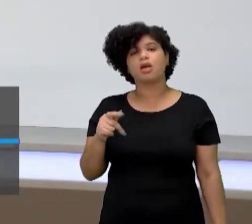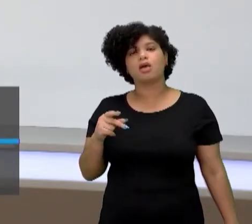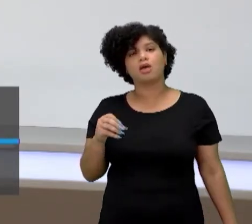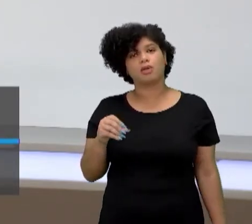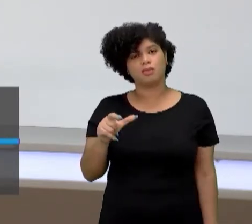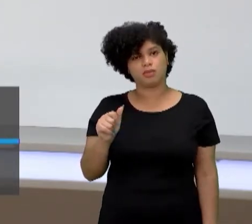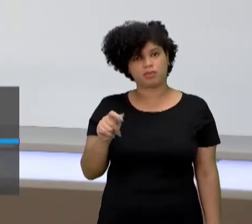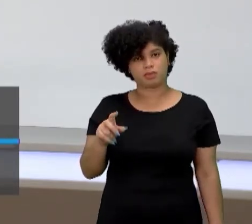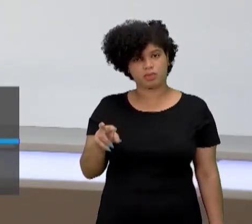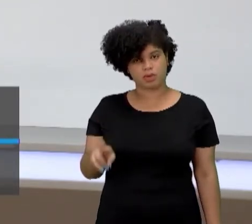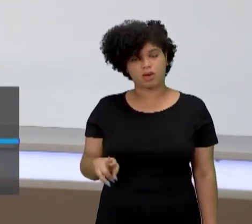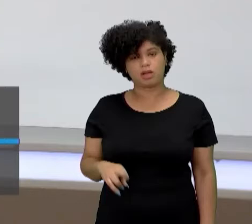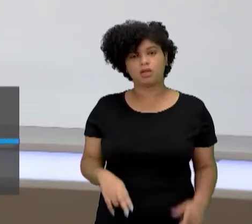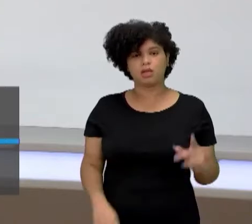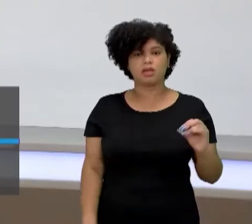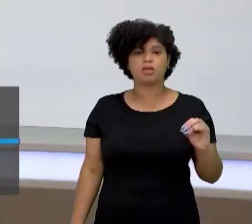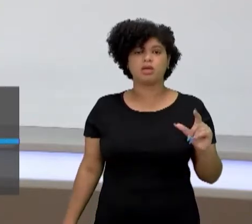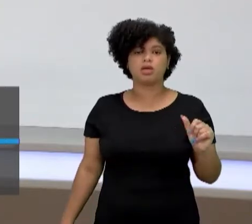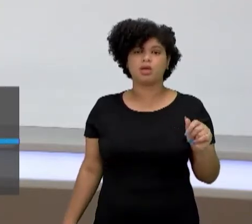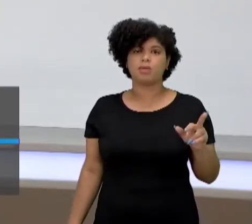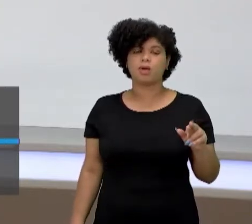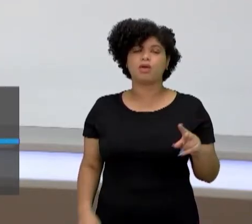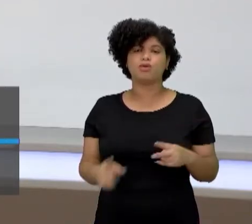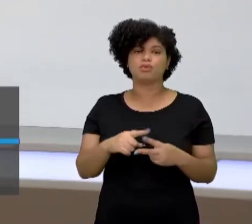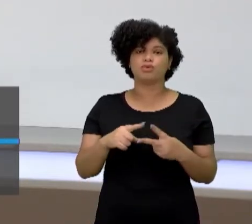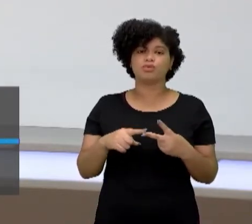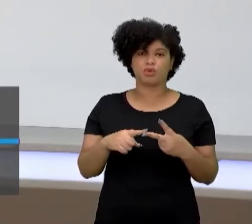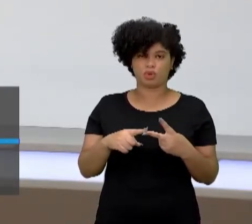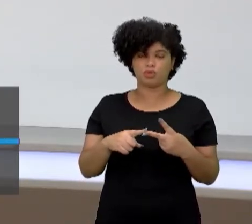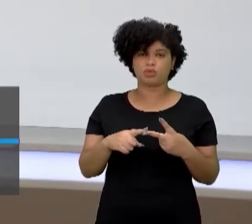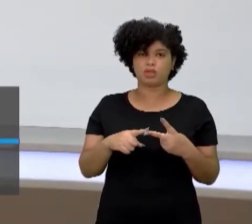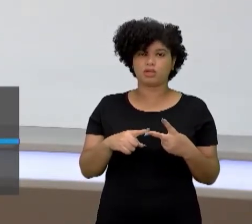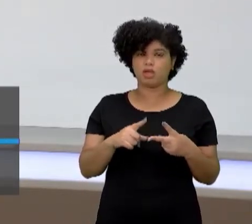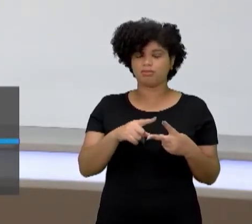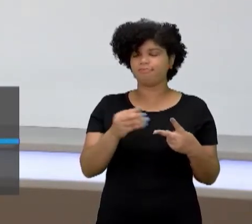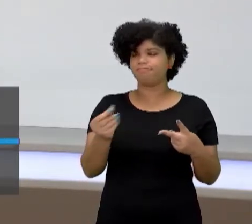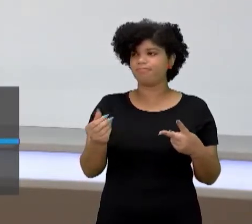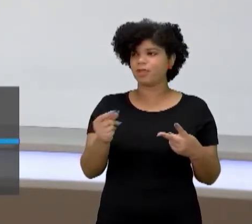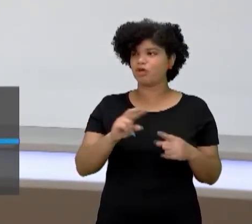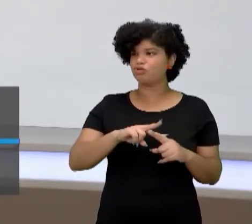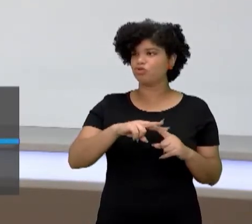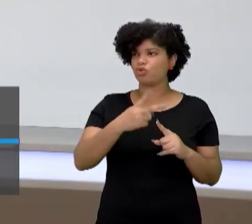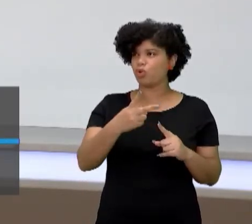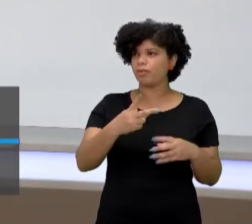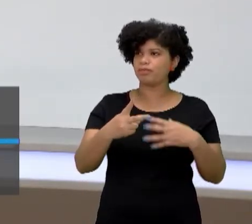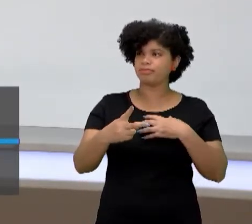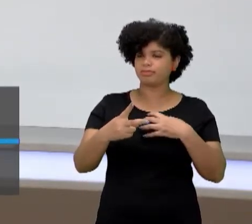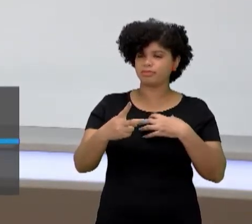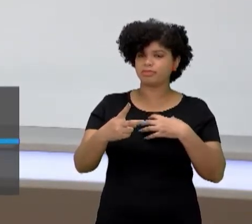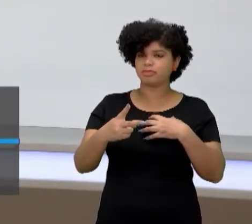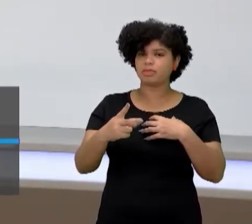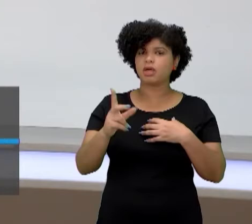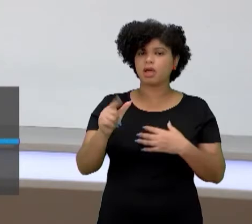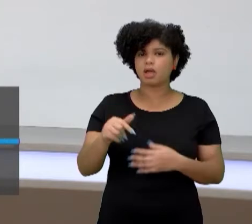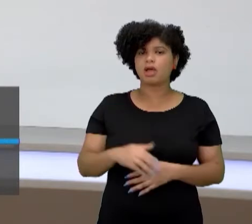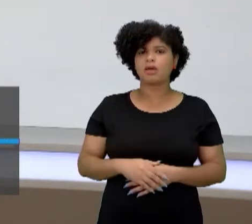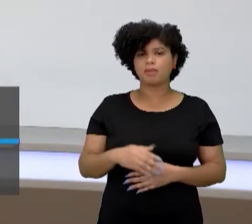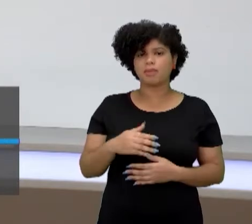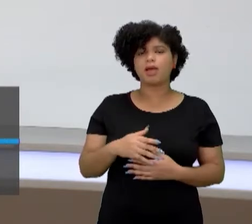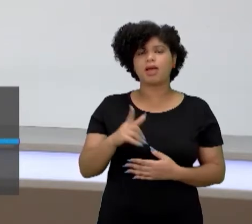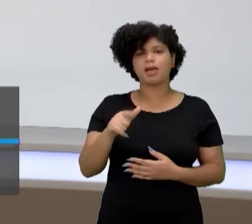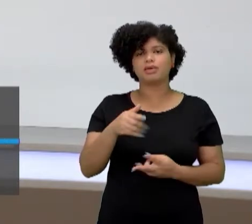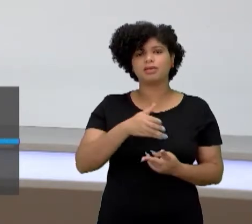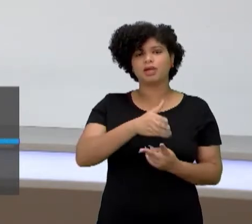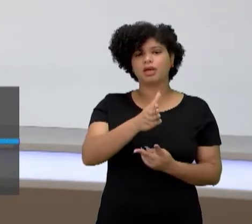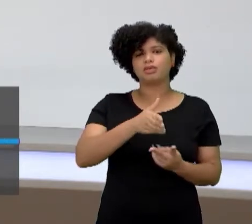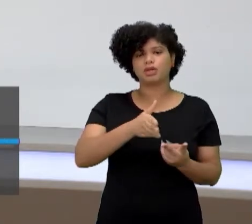essa dupla característica, né? Duplo... Como... É isso? Essa dicotomia. Essa dicotomia, eu